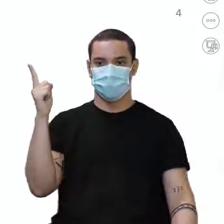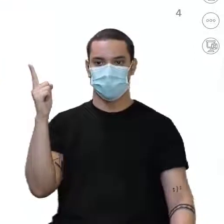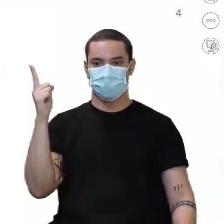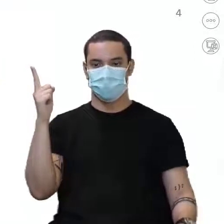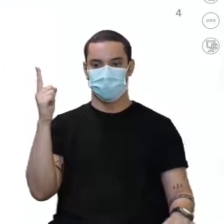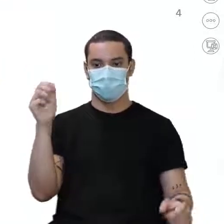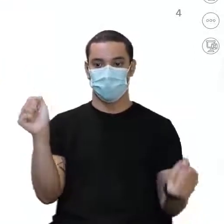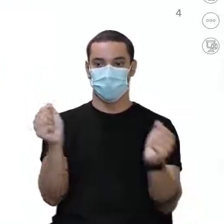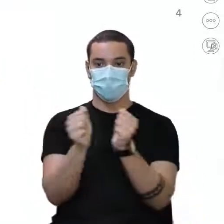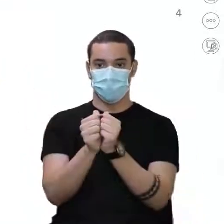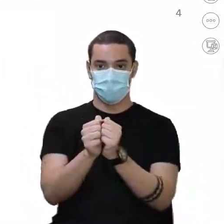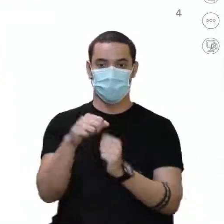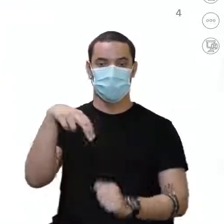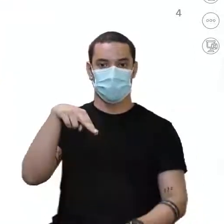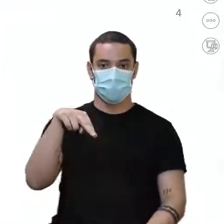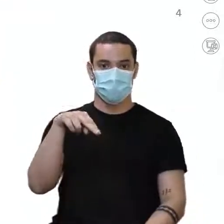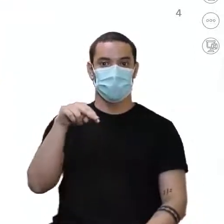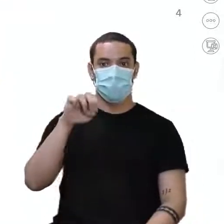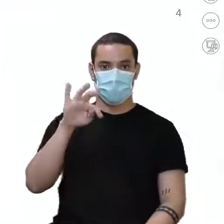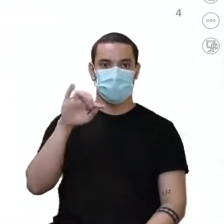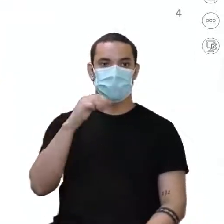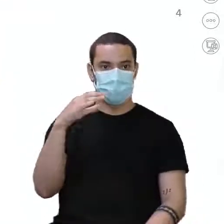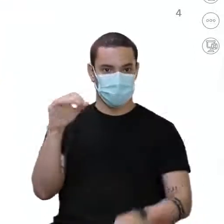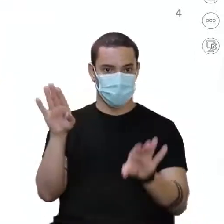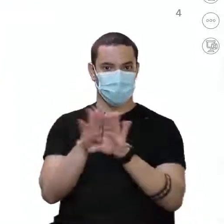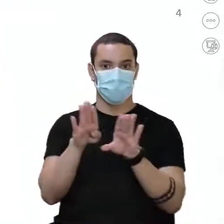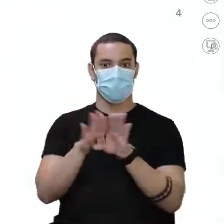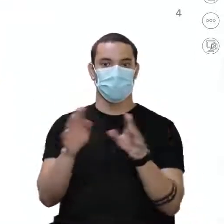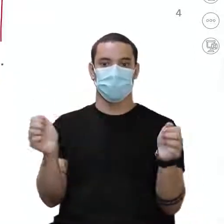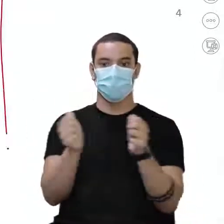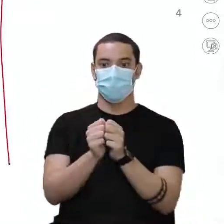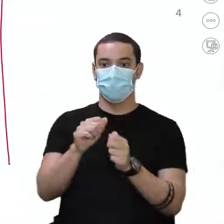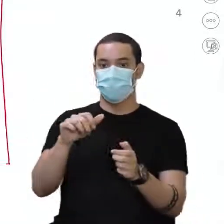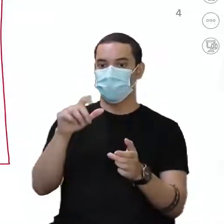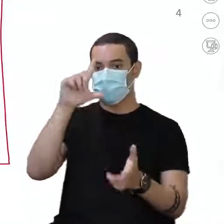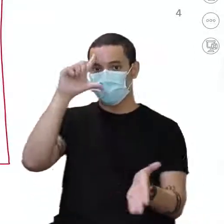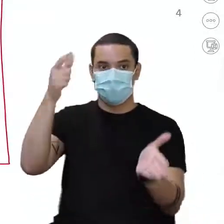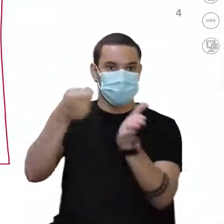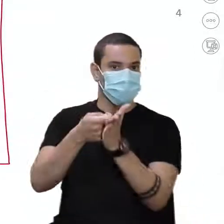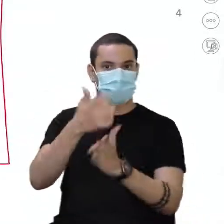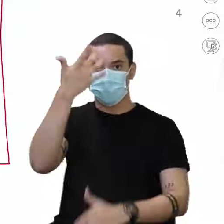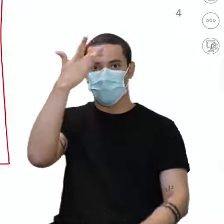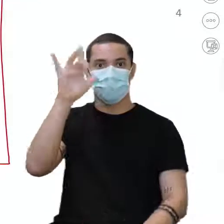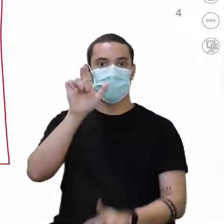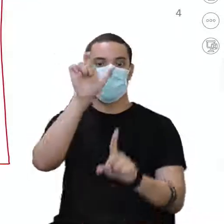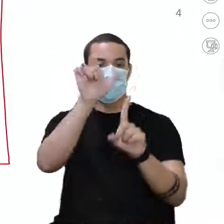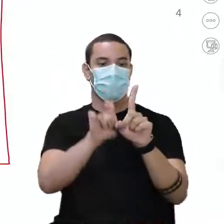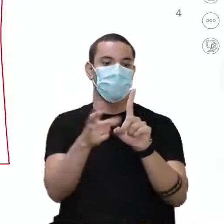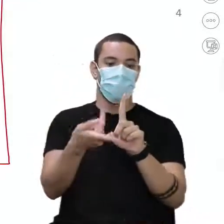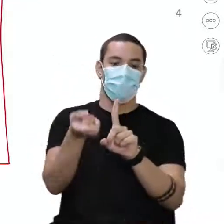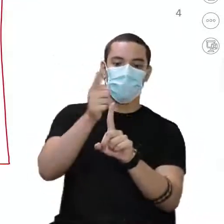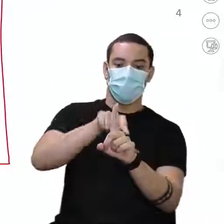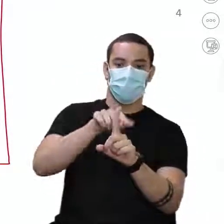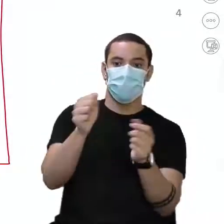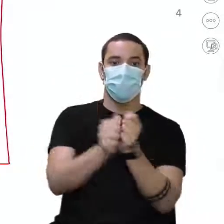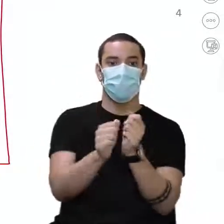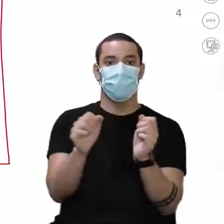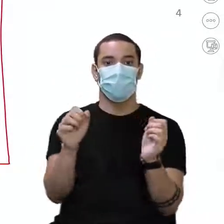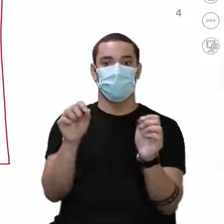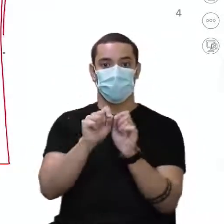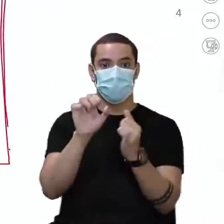com negação, aqui sem negação, que é um passado indeterminado, é o presente perfeito, aqui na verdade é do passado